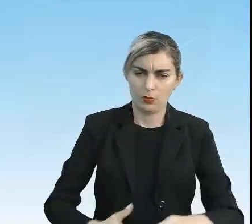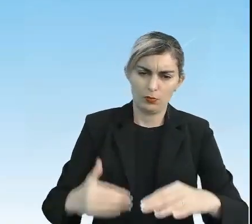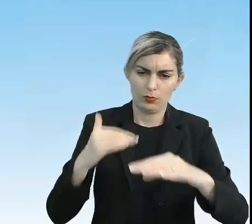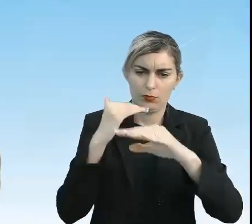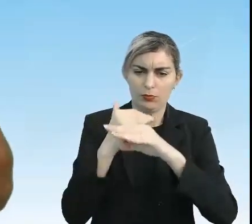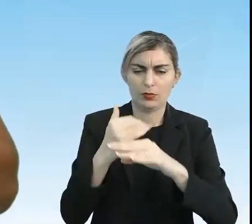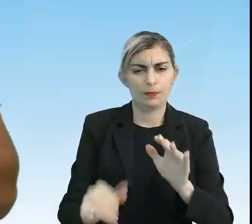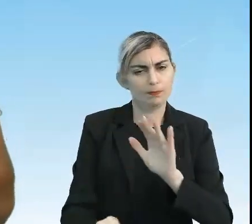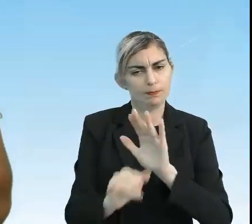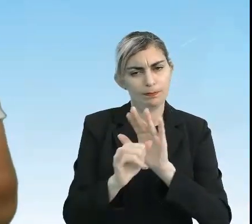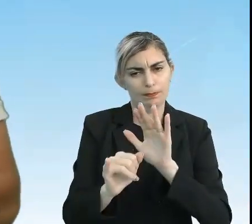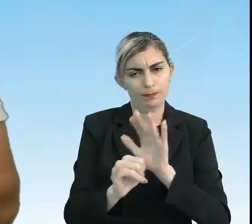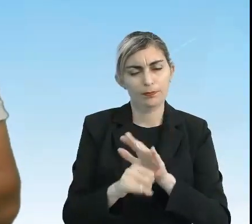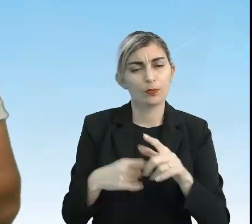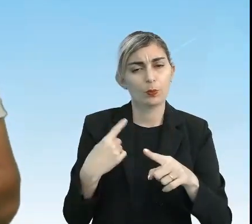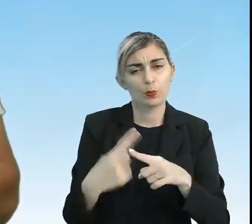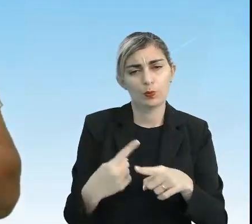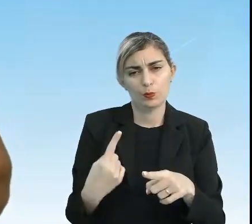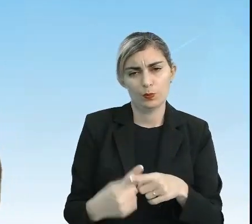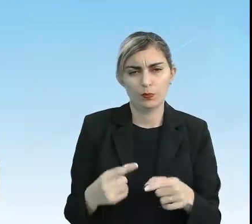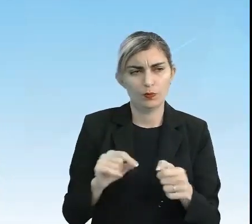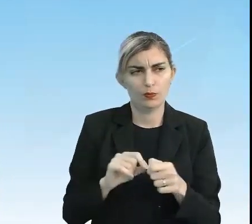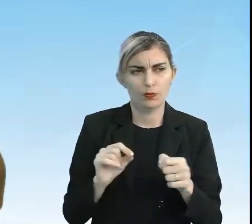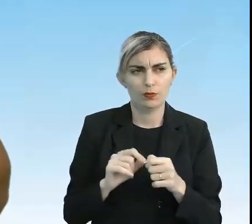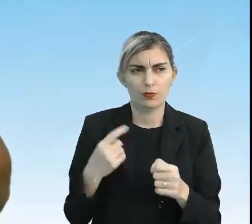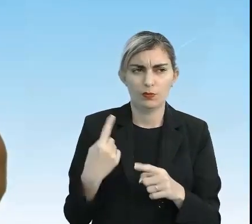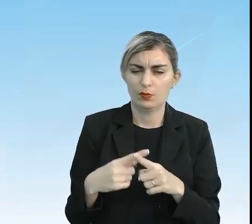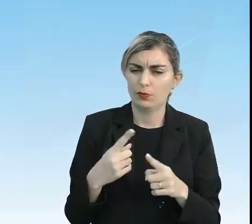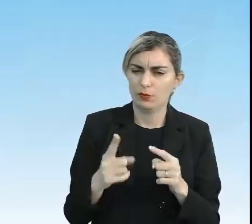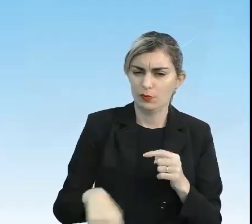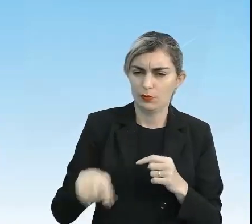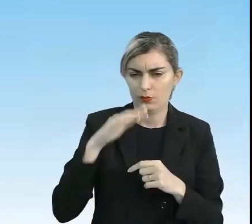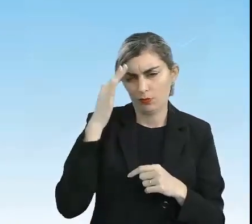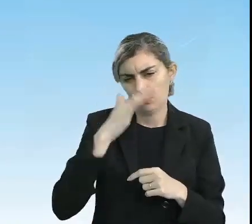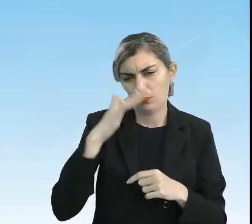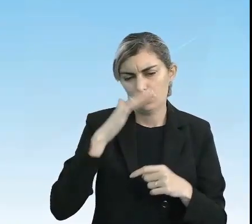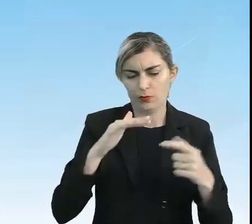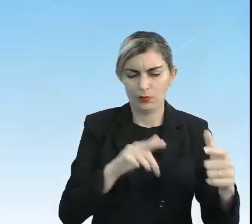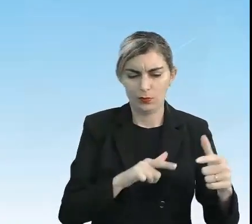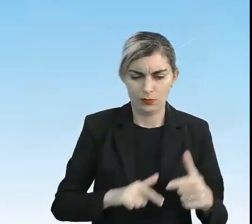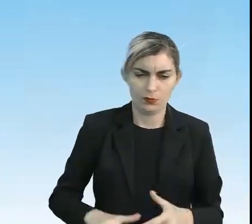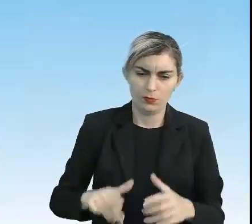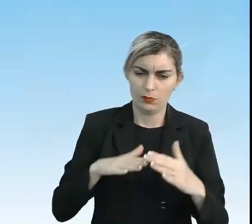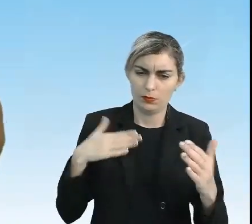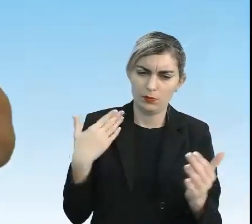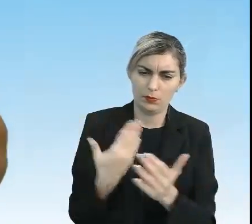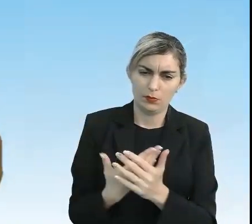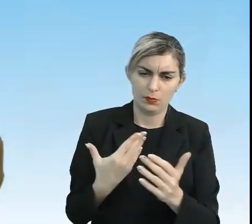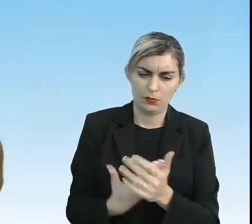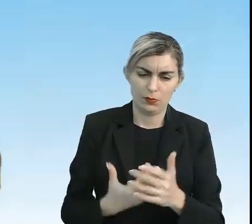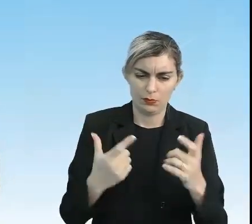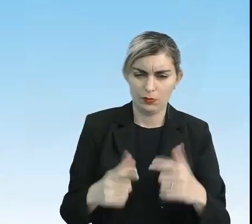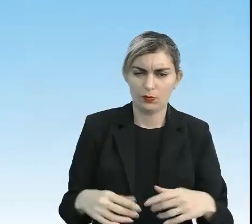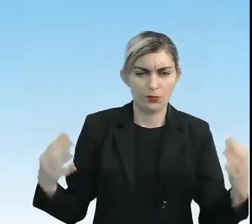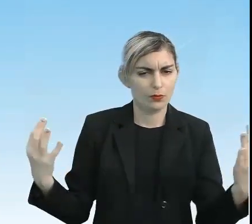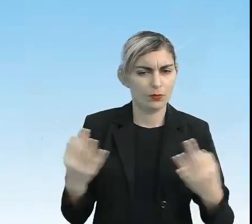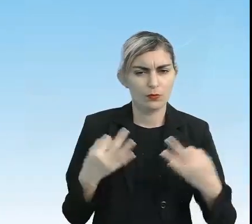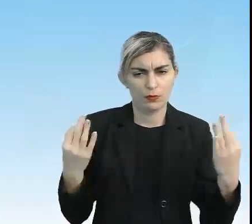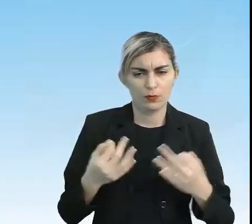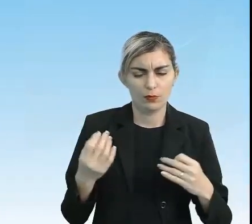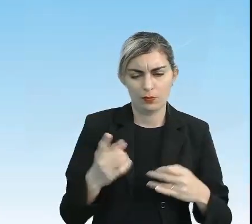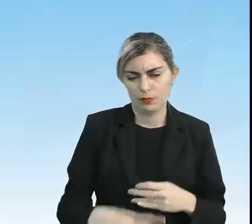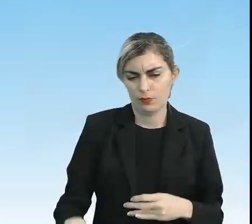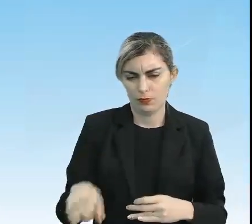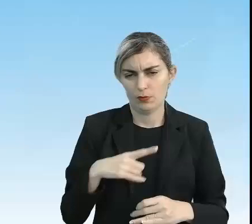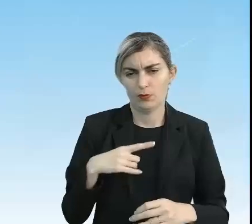de identidade. Por que nós fazemos isso? Porque nós entendemos que o ambiente da escola é o ambiente perfeito para que a gente